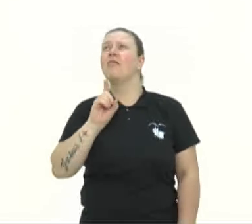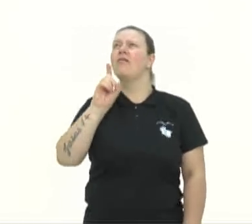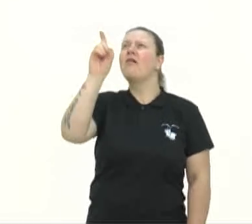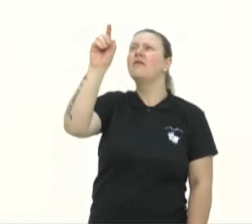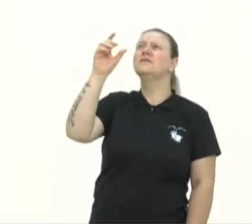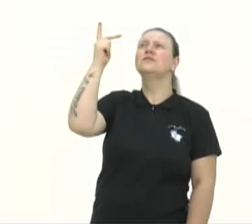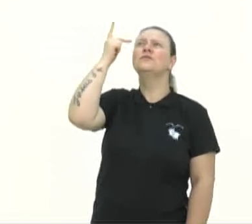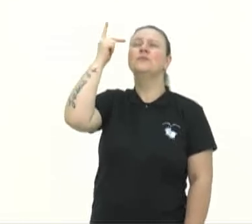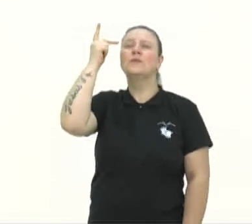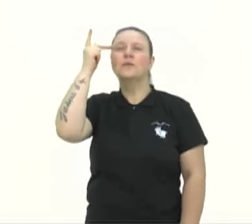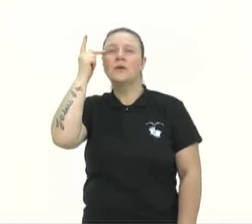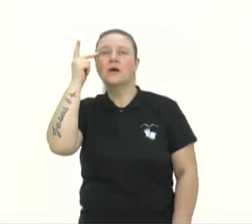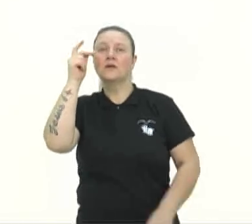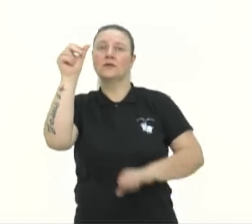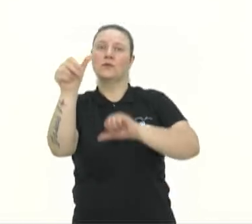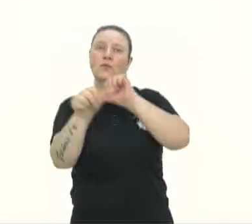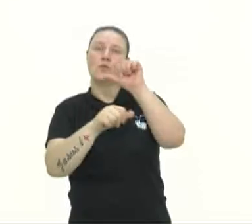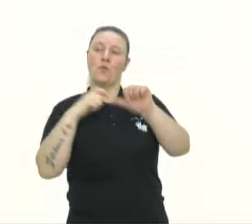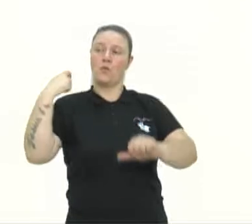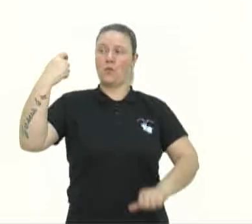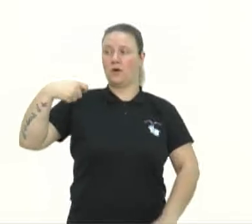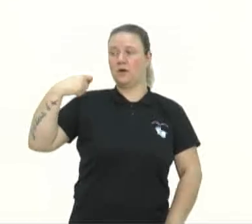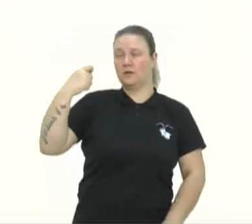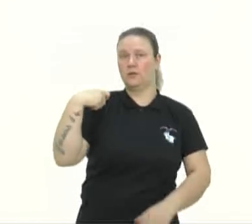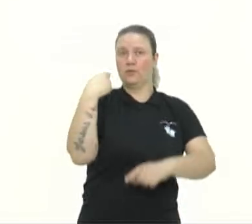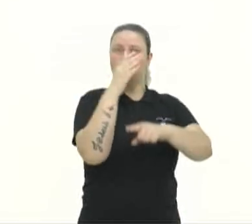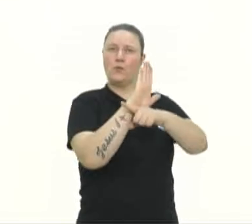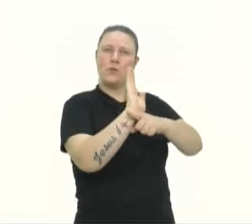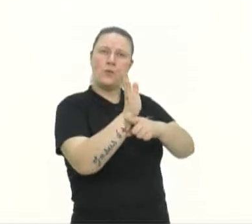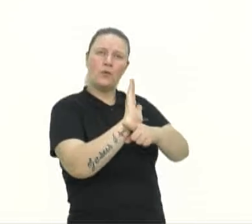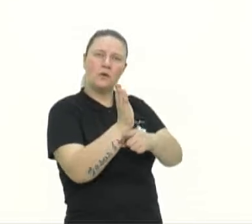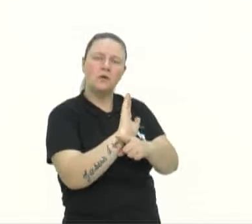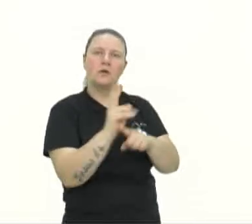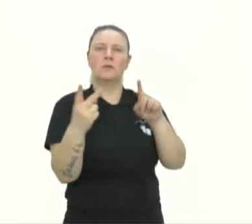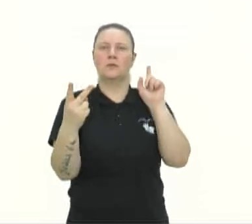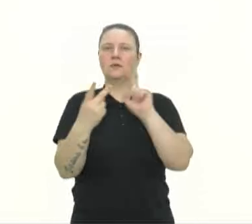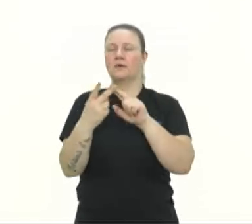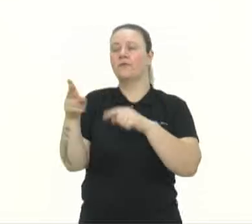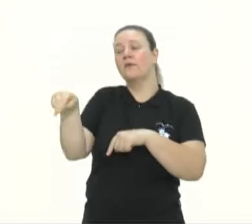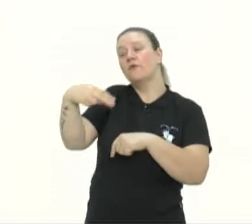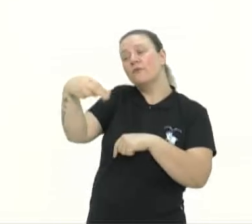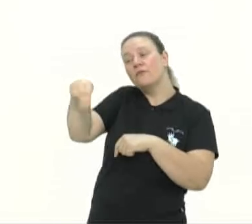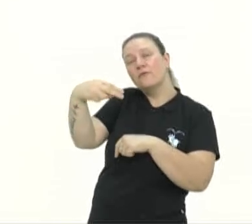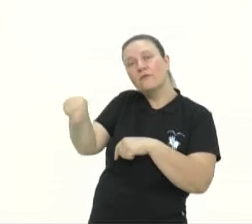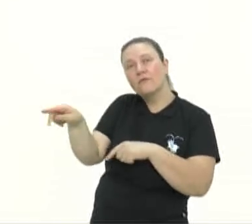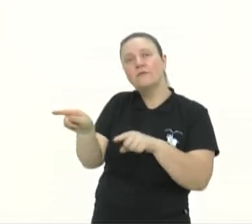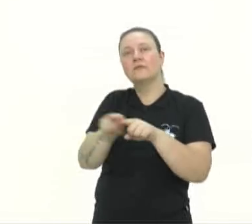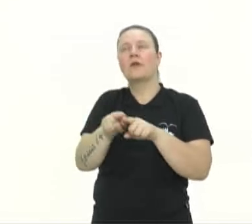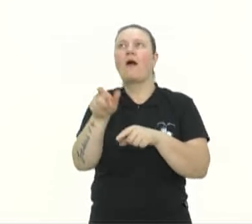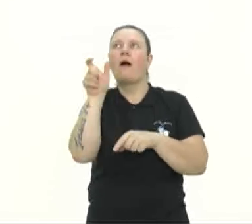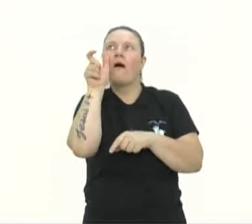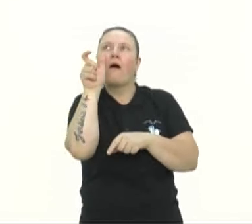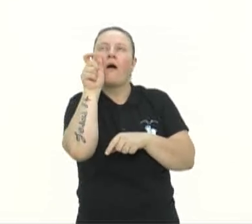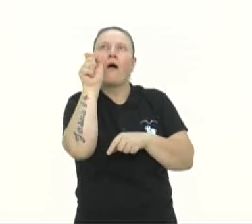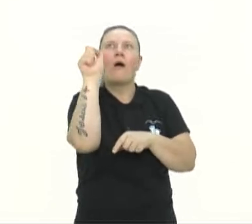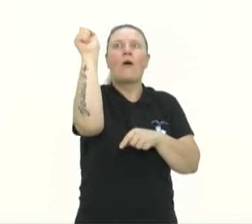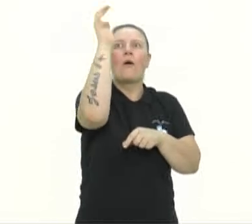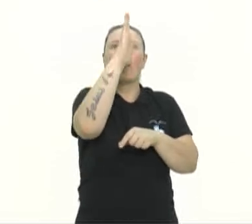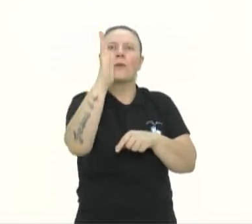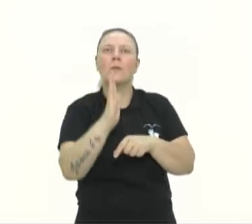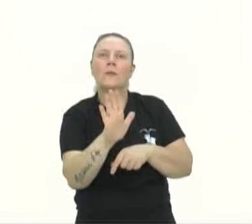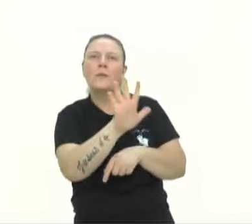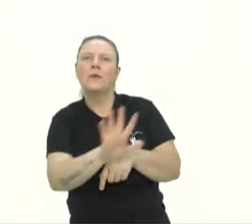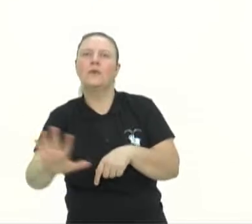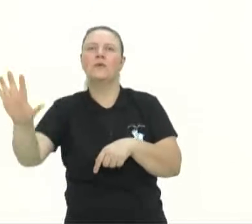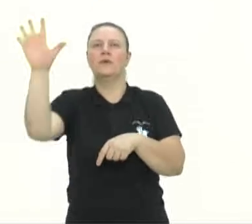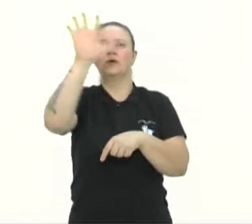virou ator de filmes premiados e novelas acompanhadas no país inteiro e